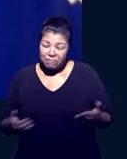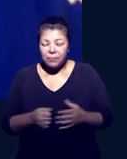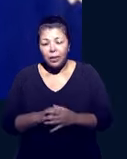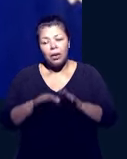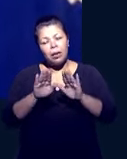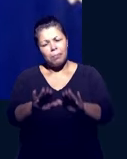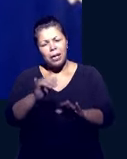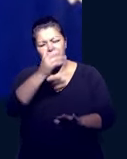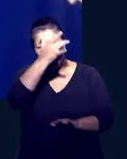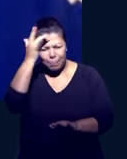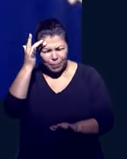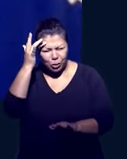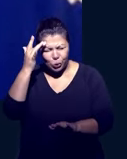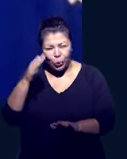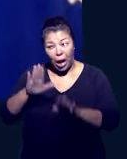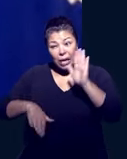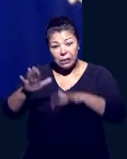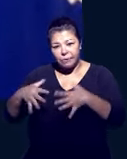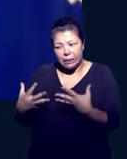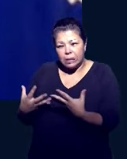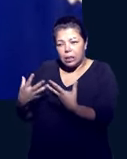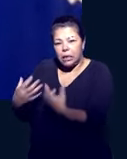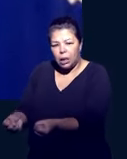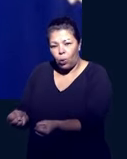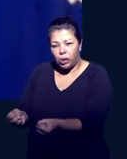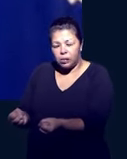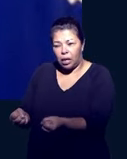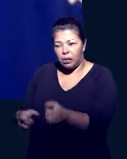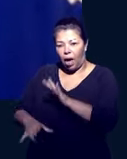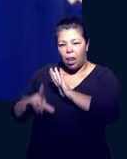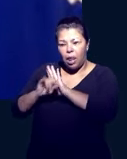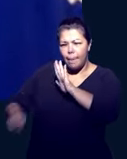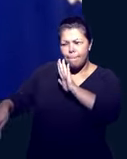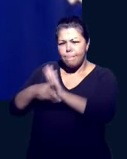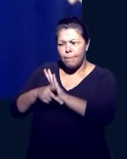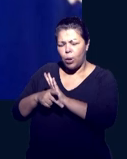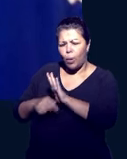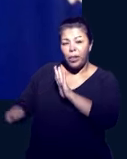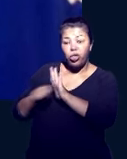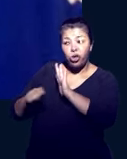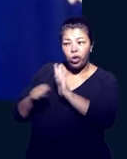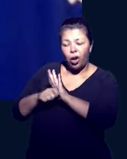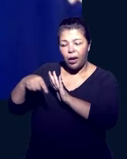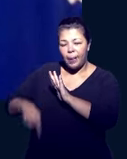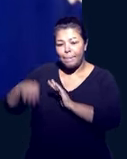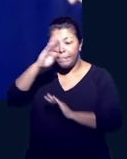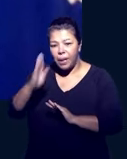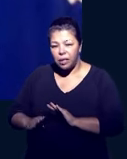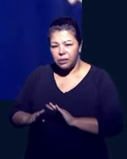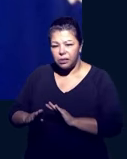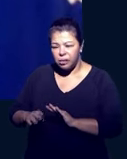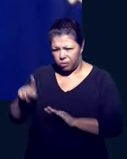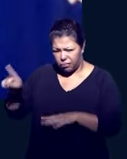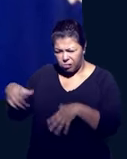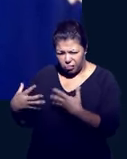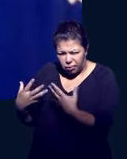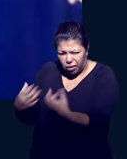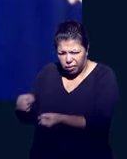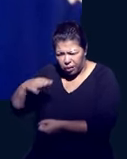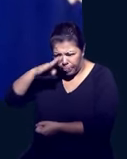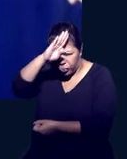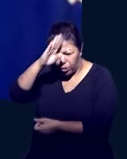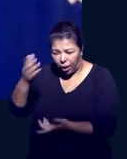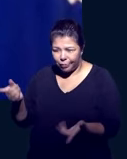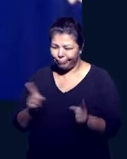pode ser taxado como uma pauta eh bolsonarista nem alguém Pretender que se desarmem as pessoas no Brasil como eu defendo que não